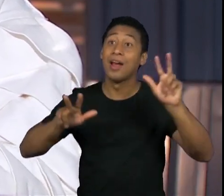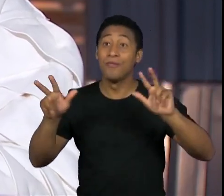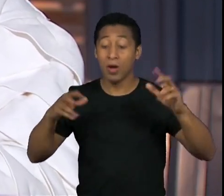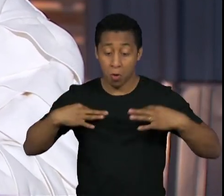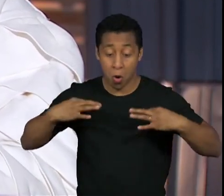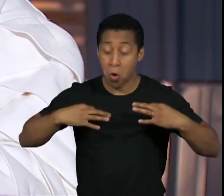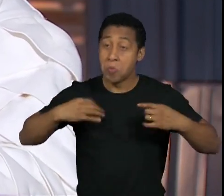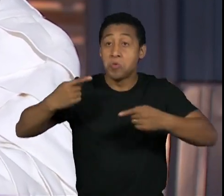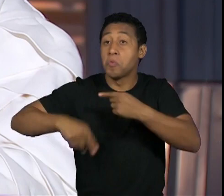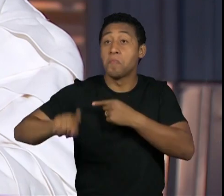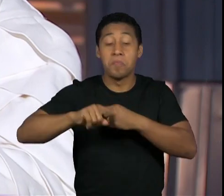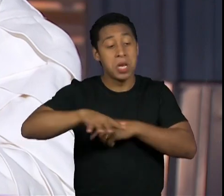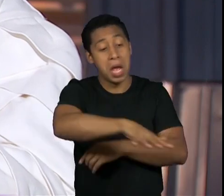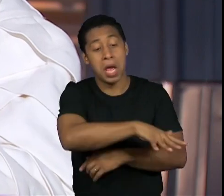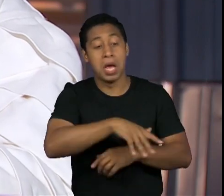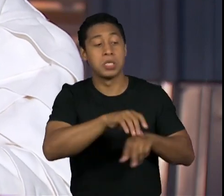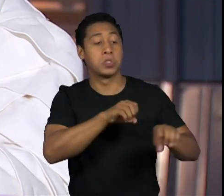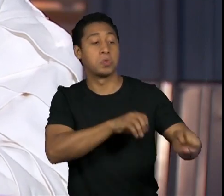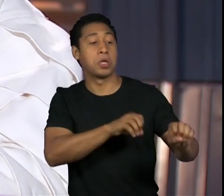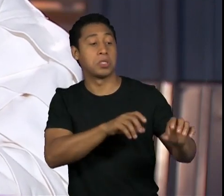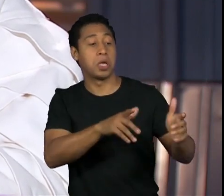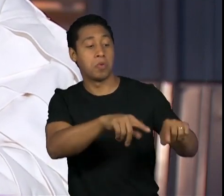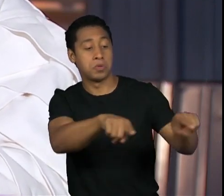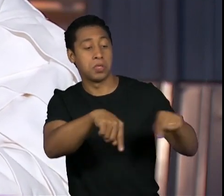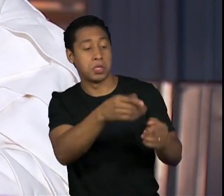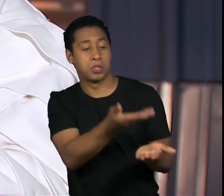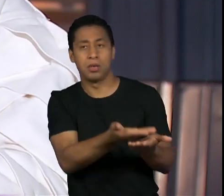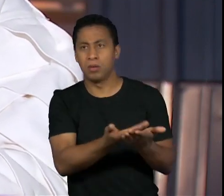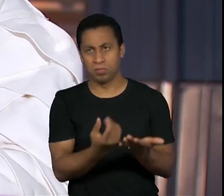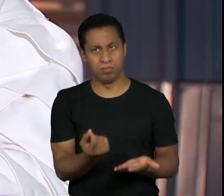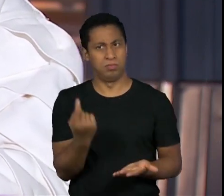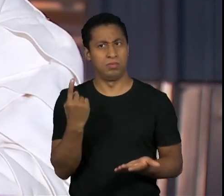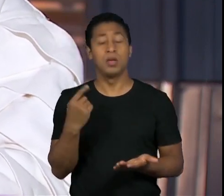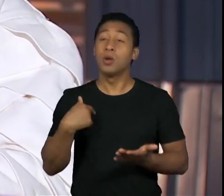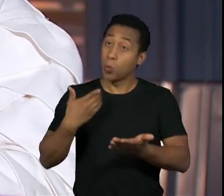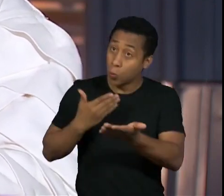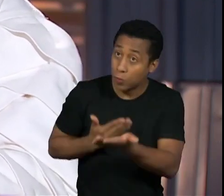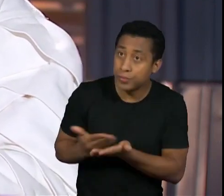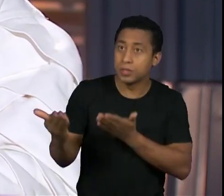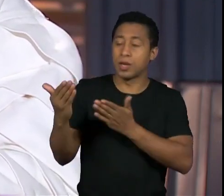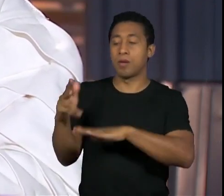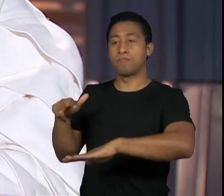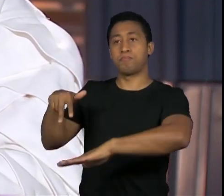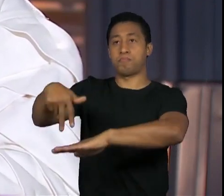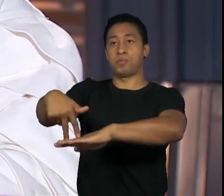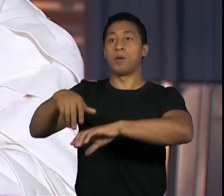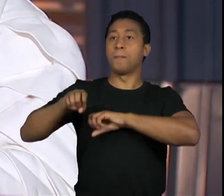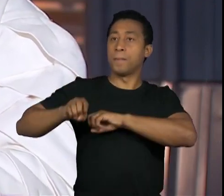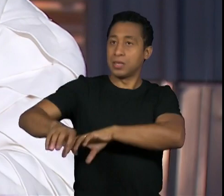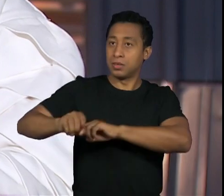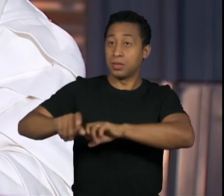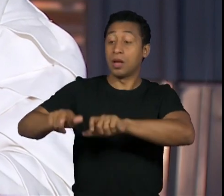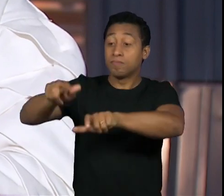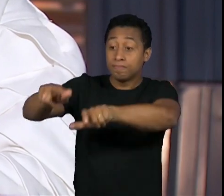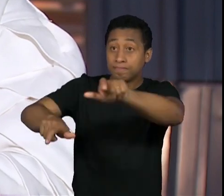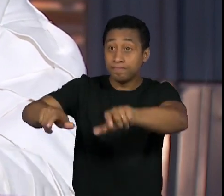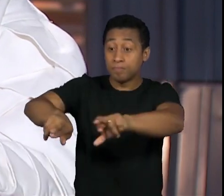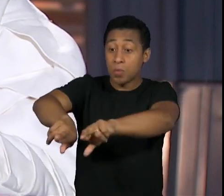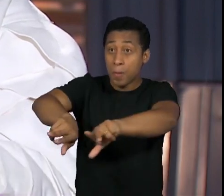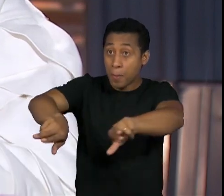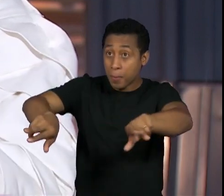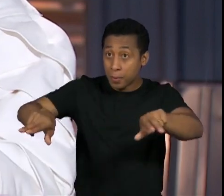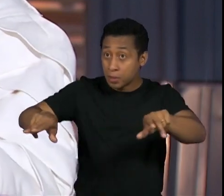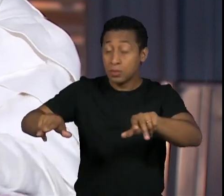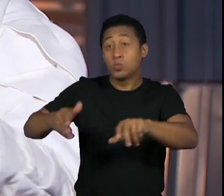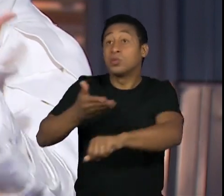como eu falo em sala de aula. Eu passei a me apresentar num primeiro dia com uma turma diversa, né? Que não está acostumada a ter